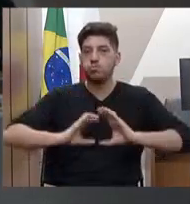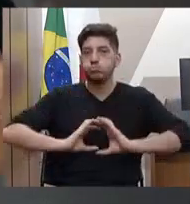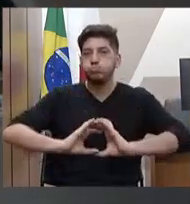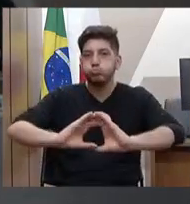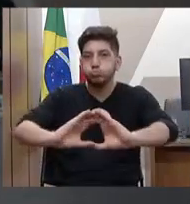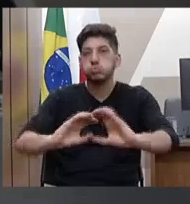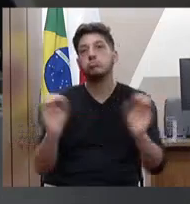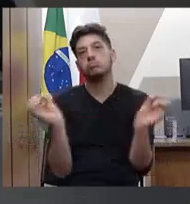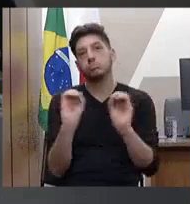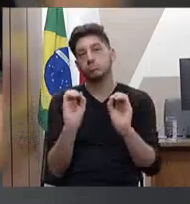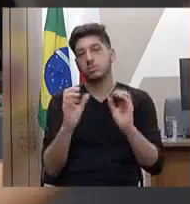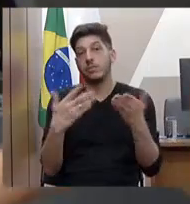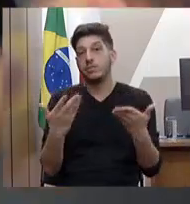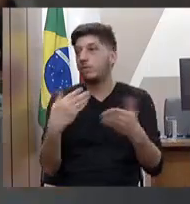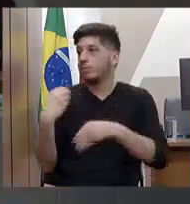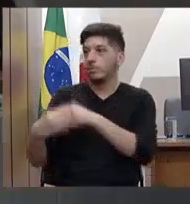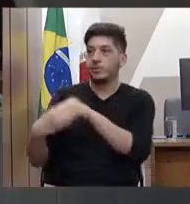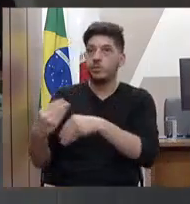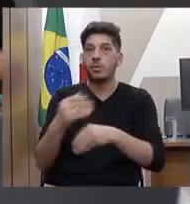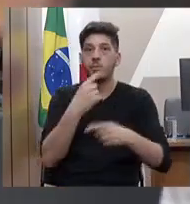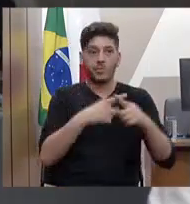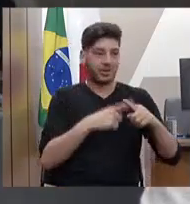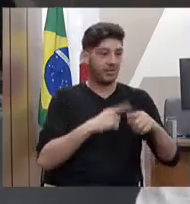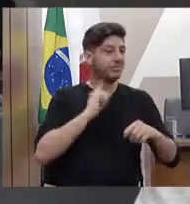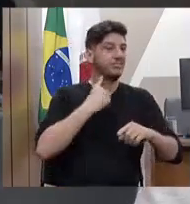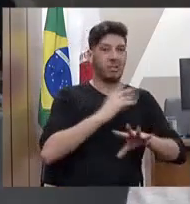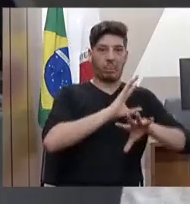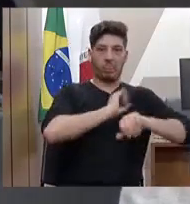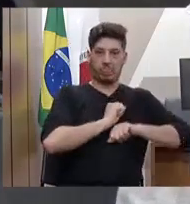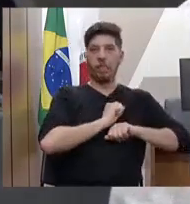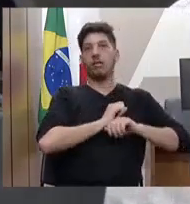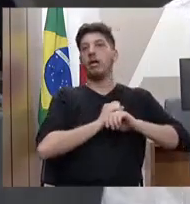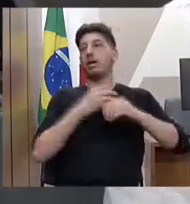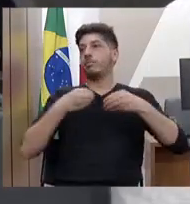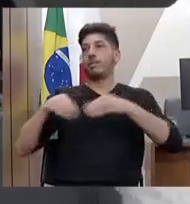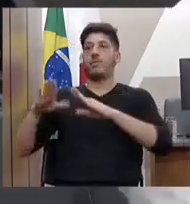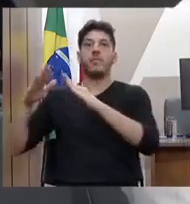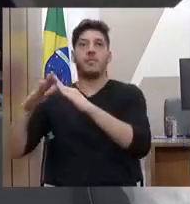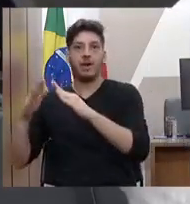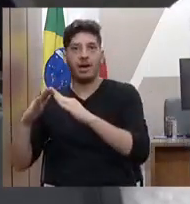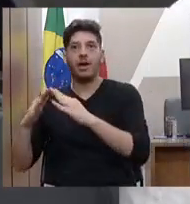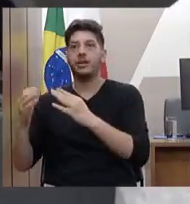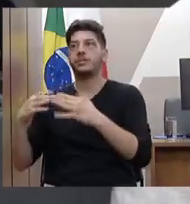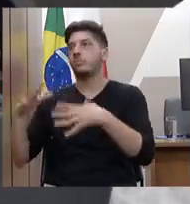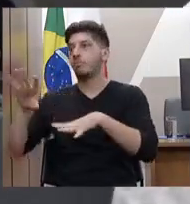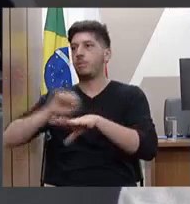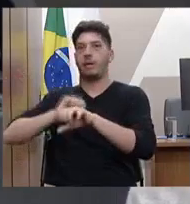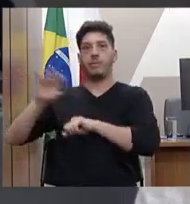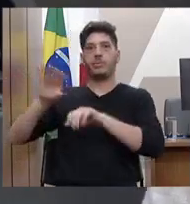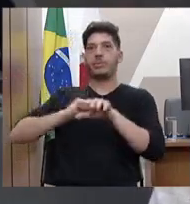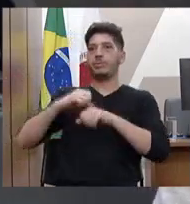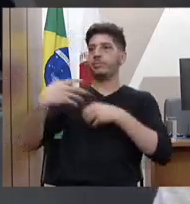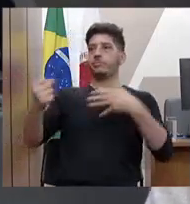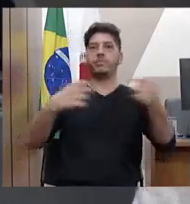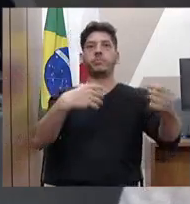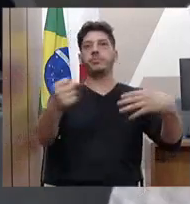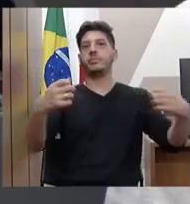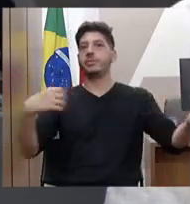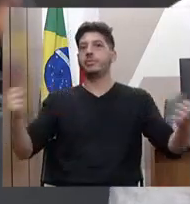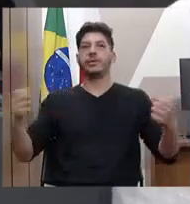utilizado Então tudo se mistura né leva para casa Enfim então a contaminação aí quer que é monstruosa e ela é grave também